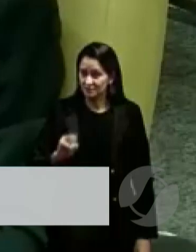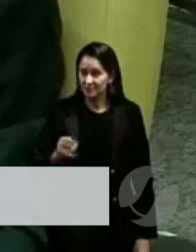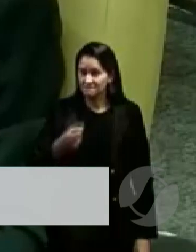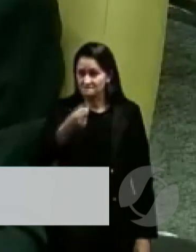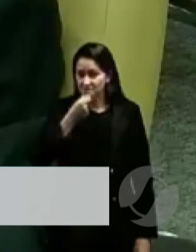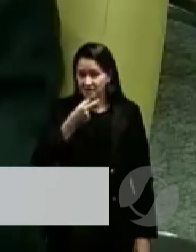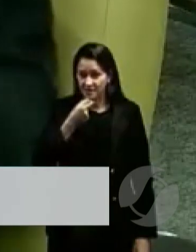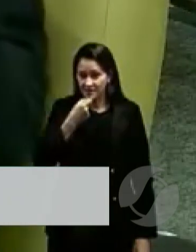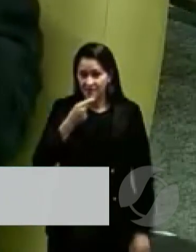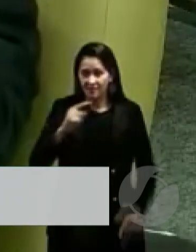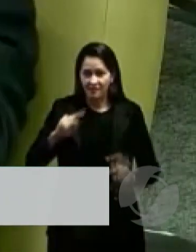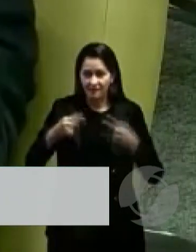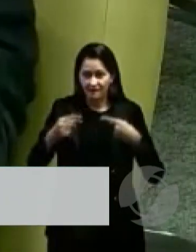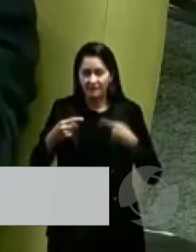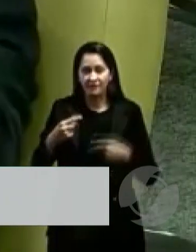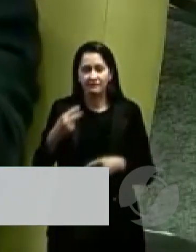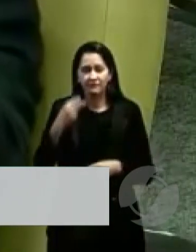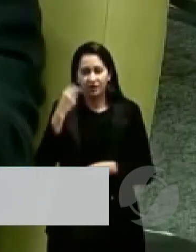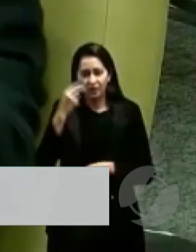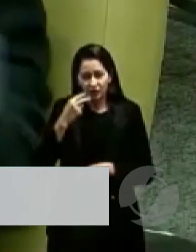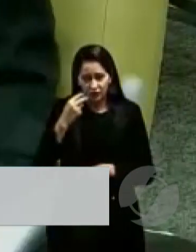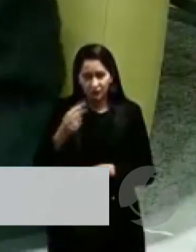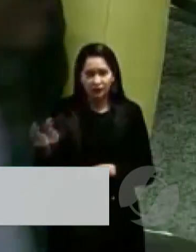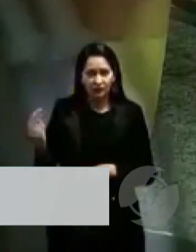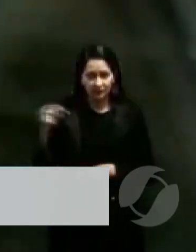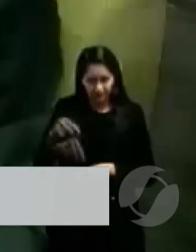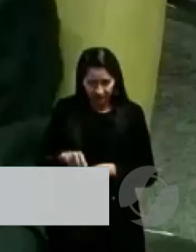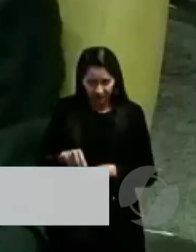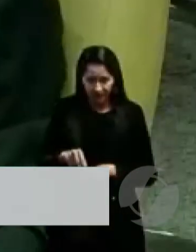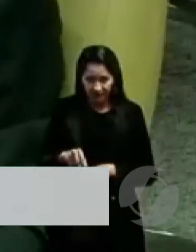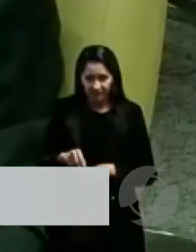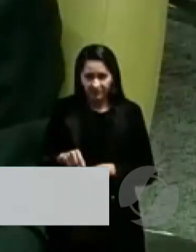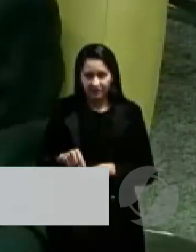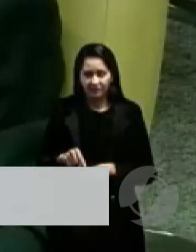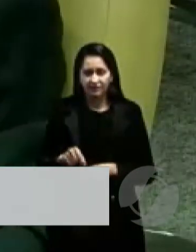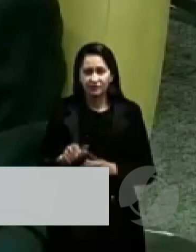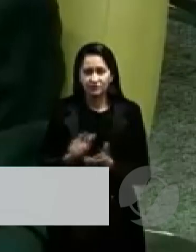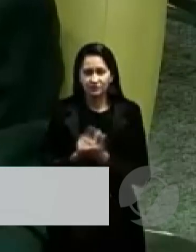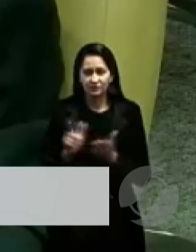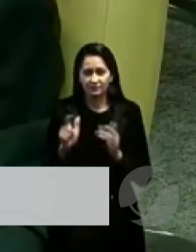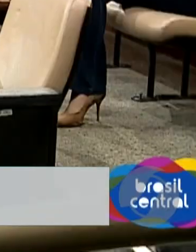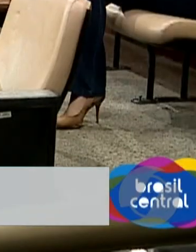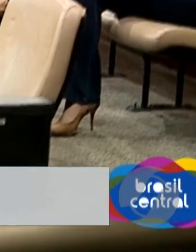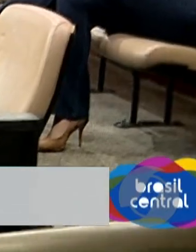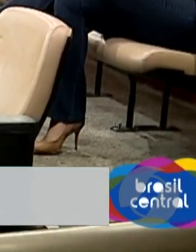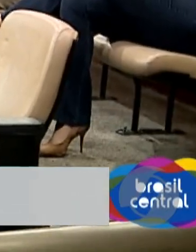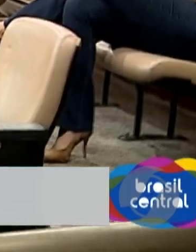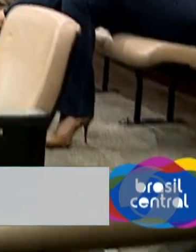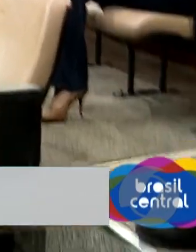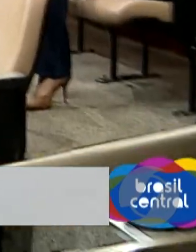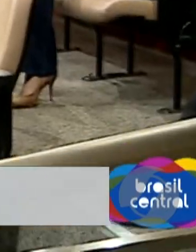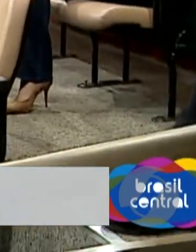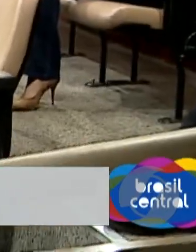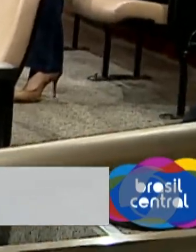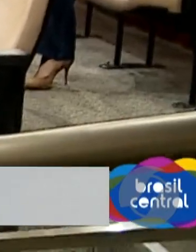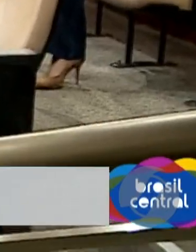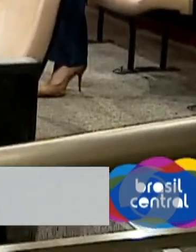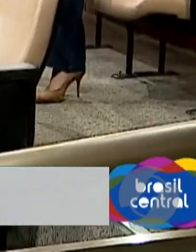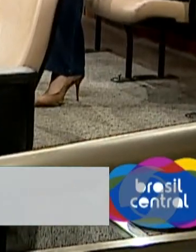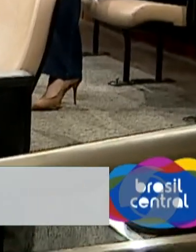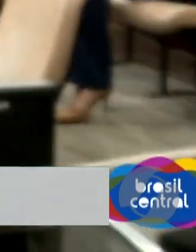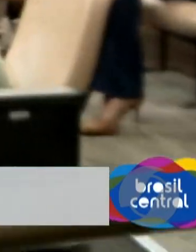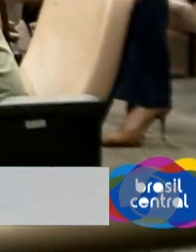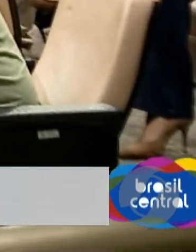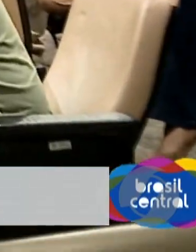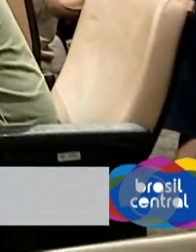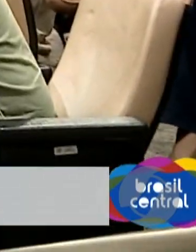acontecido e o que motivou as ameaças. Após essas afirmações, as agressões verbais continuaram. Neste vídeo, gravado pela TV